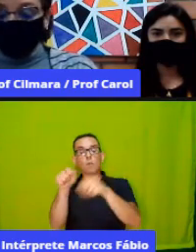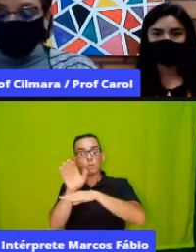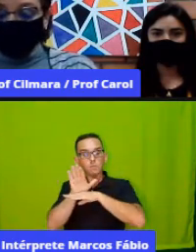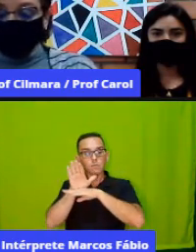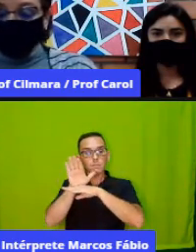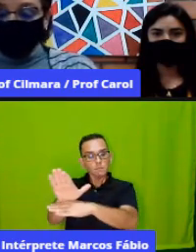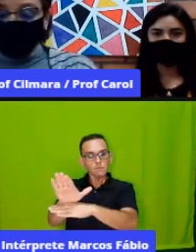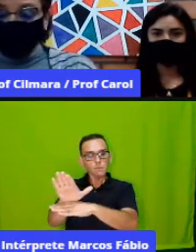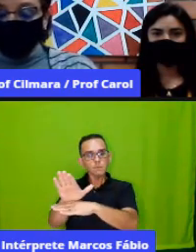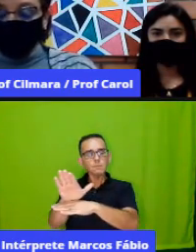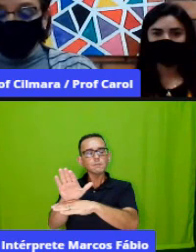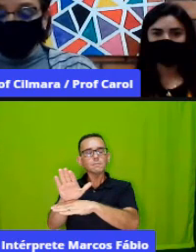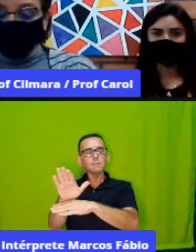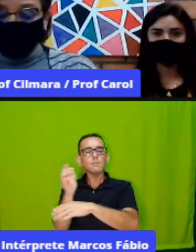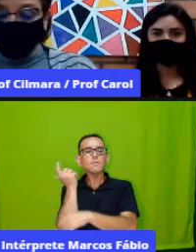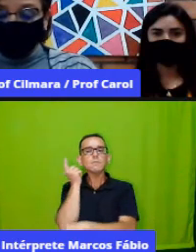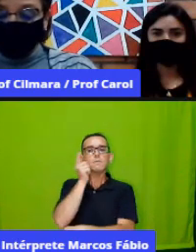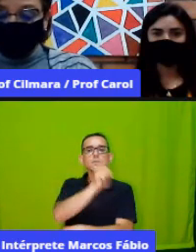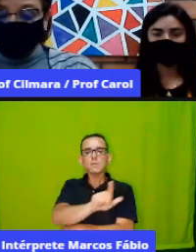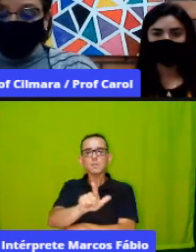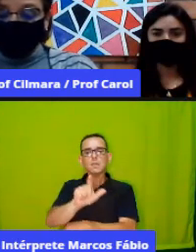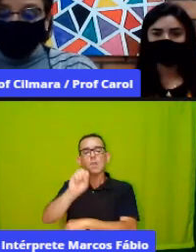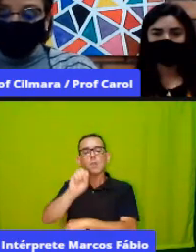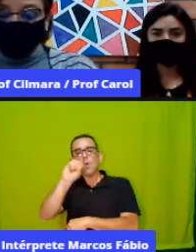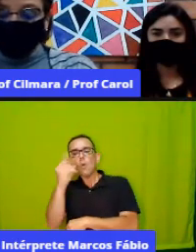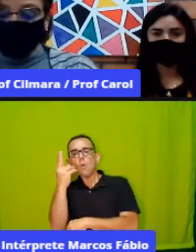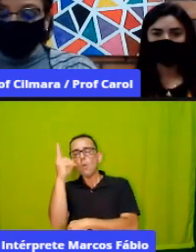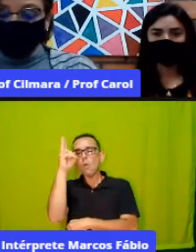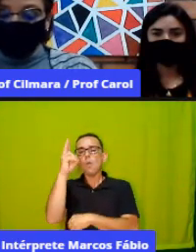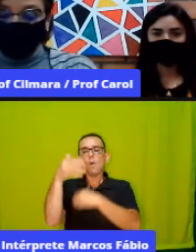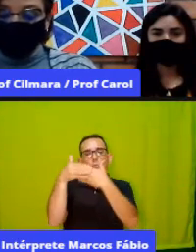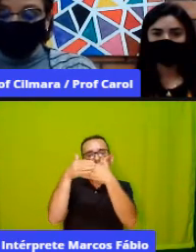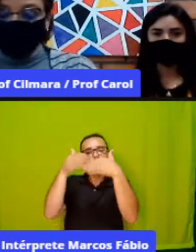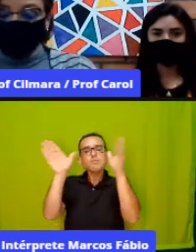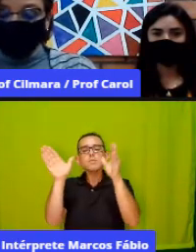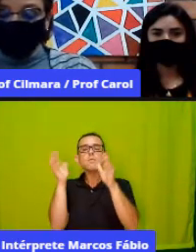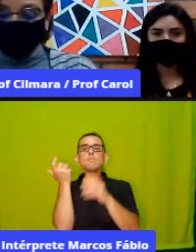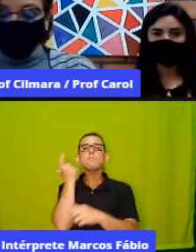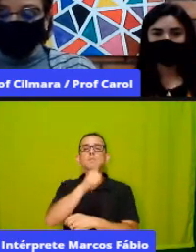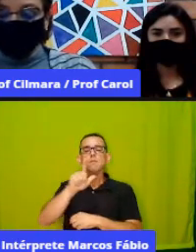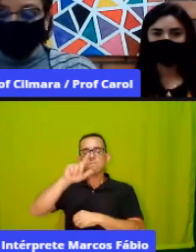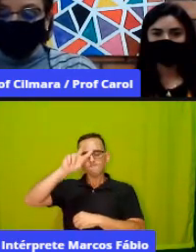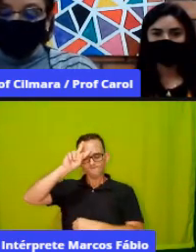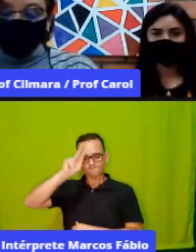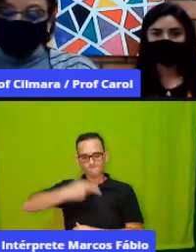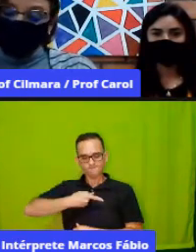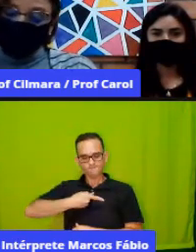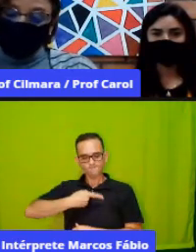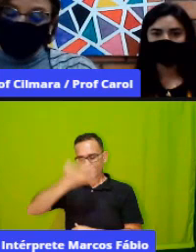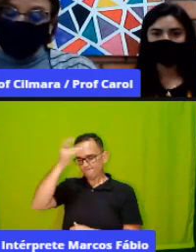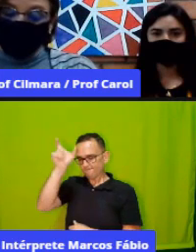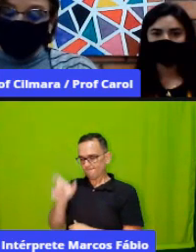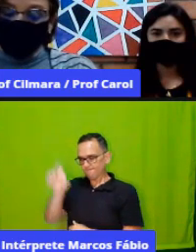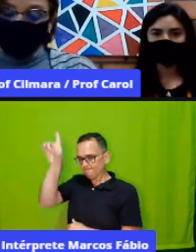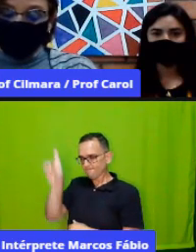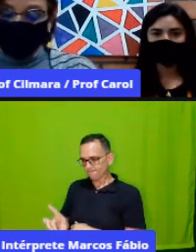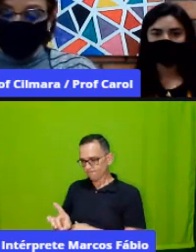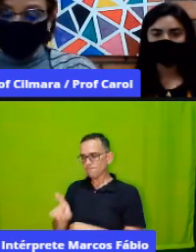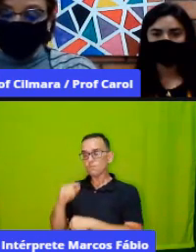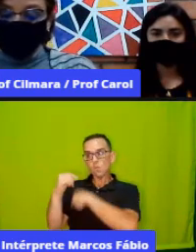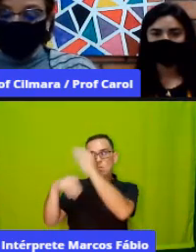para proporcionar ou ampliar habilidades funcionais de pessoas com deficiência